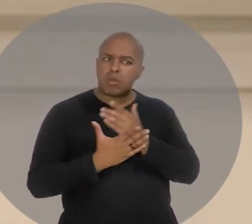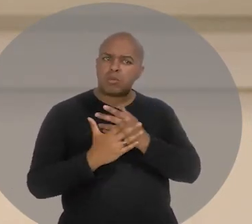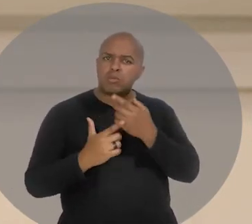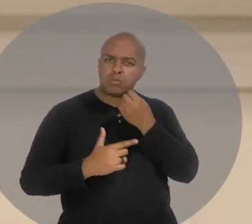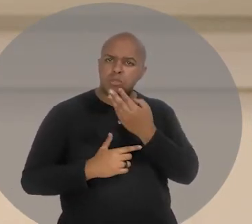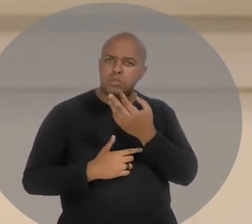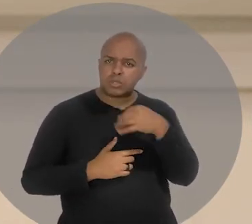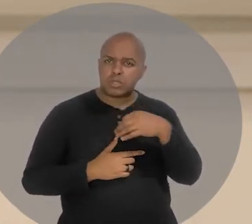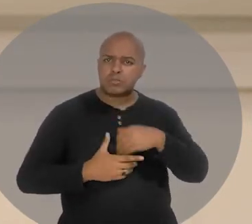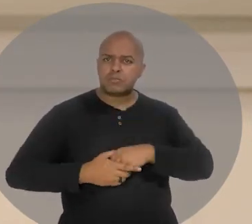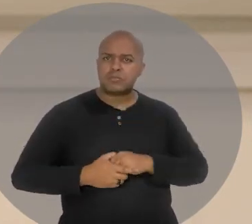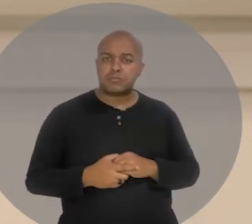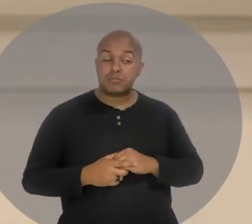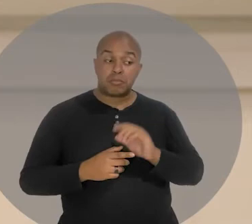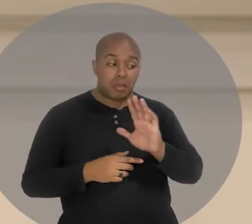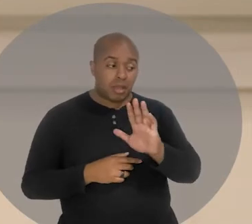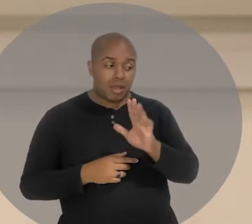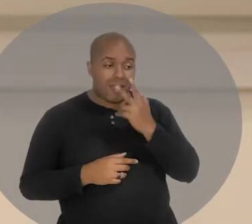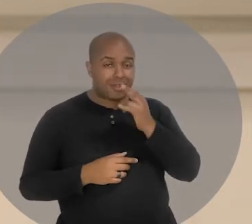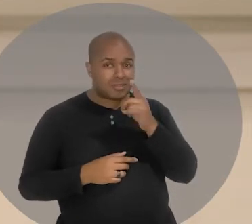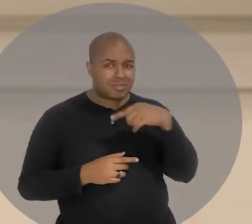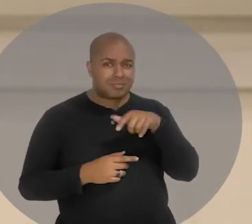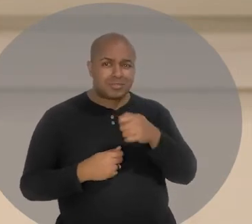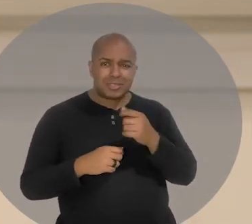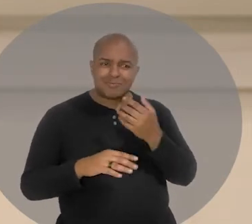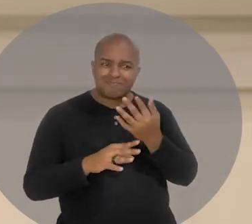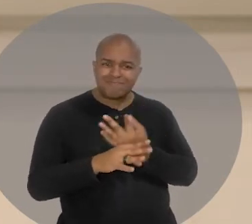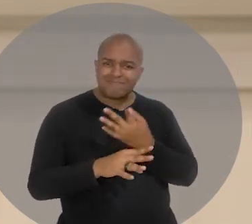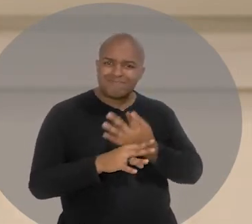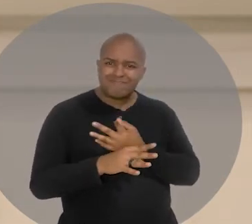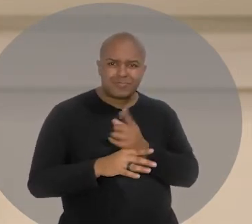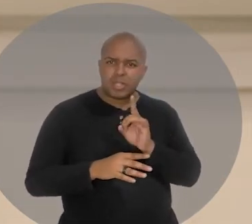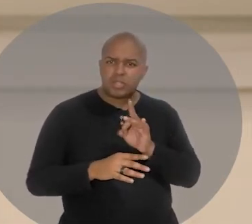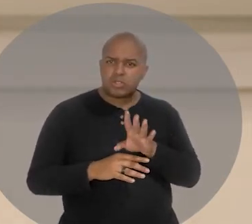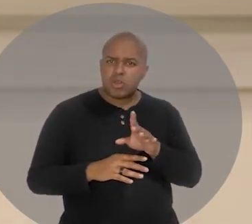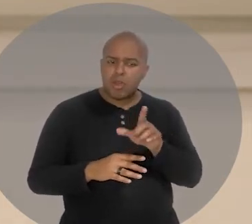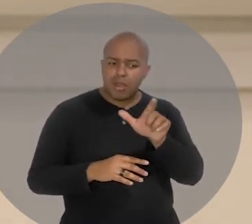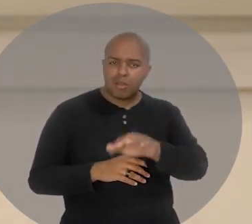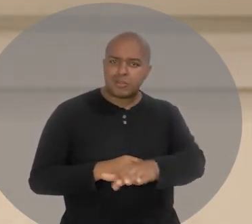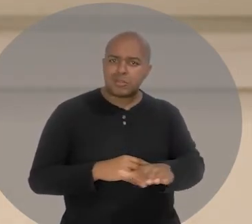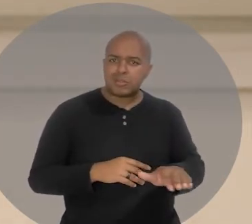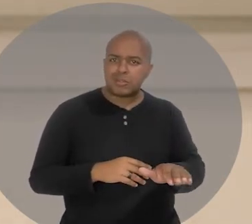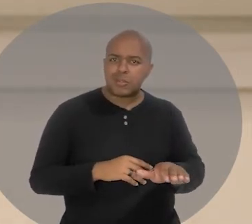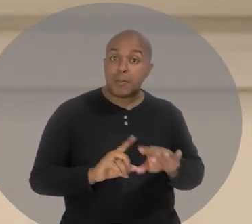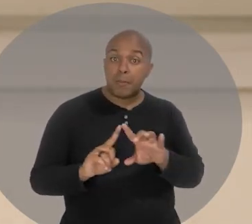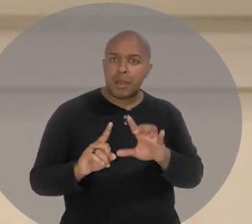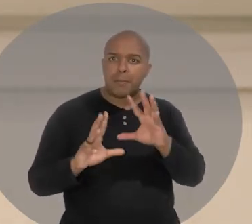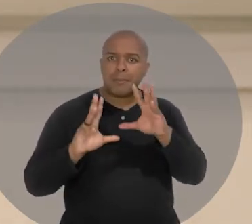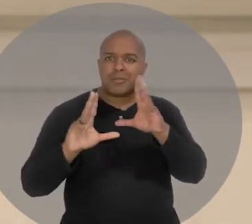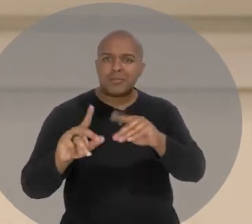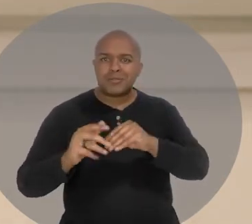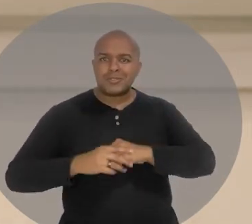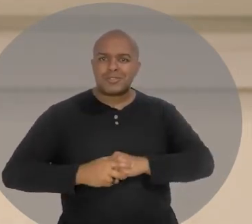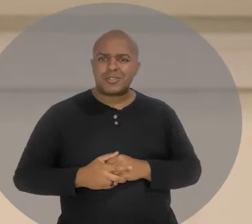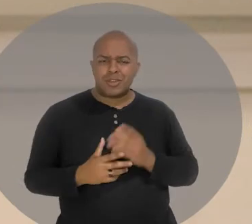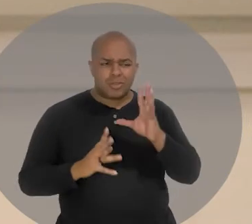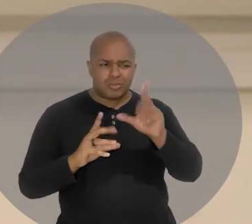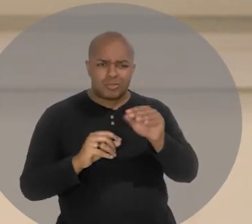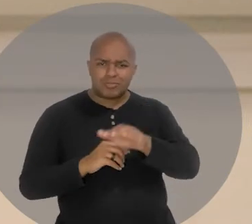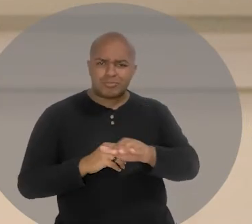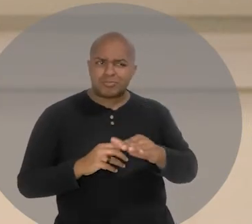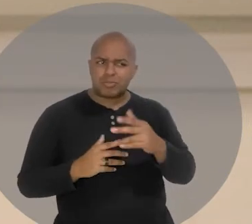né? Mas eu acho que a gente precisa insistir que esse ganho não é somente para essa criança, mas é um ganho para todos. Todas as crianças,